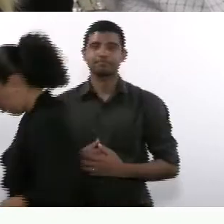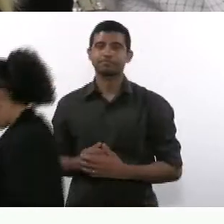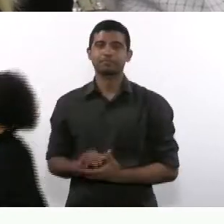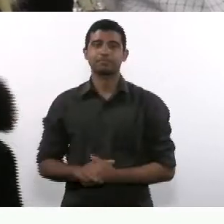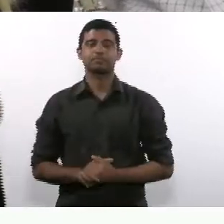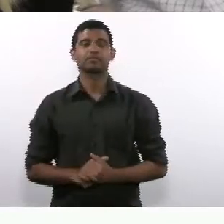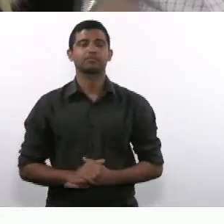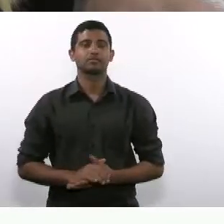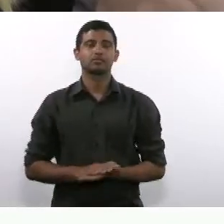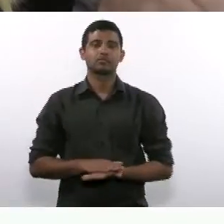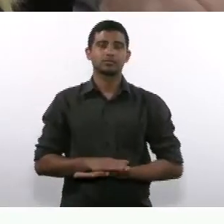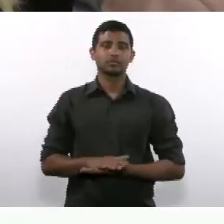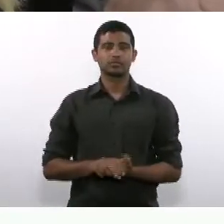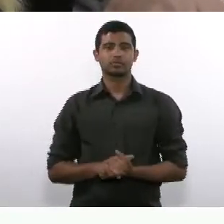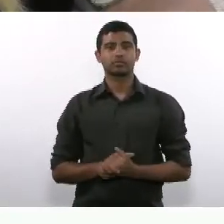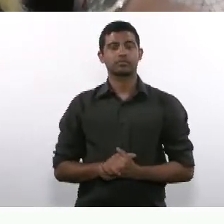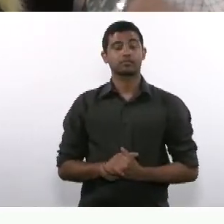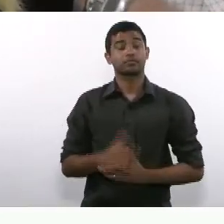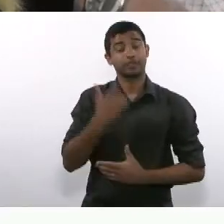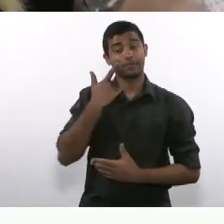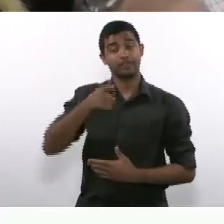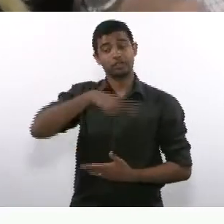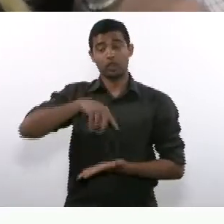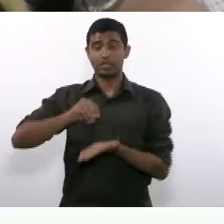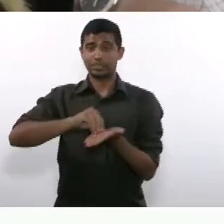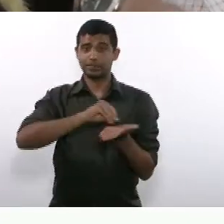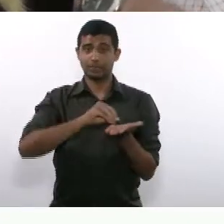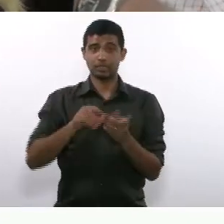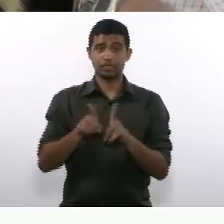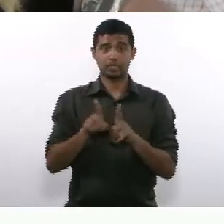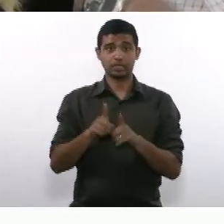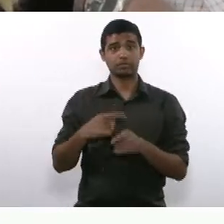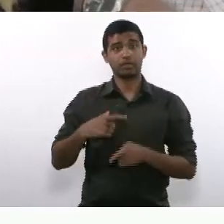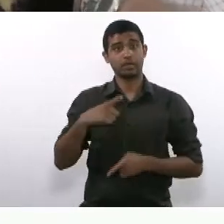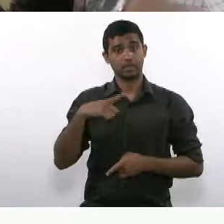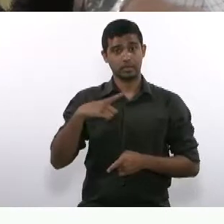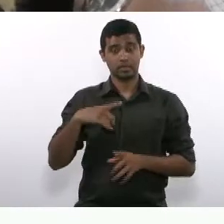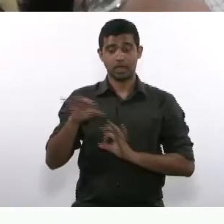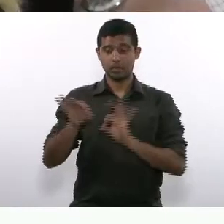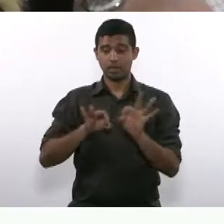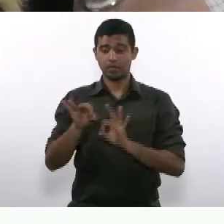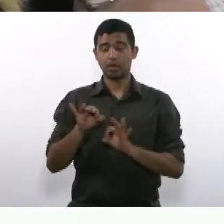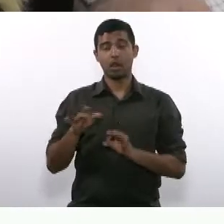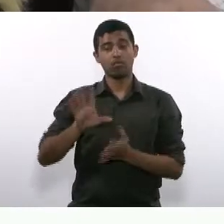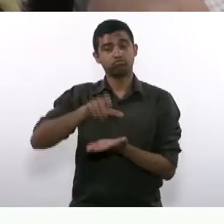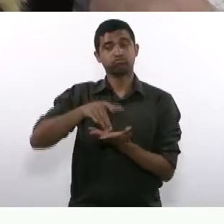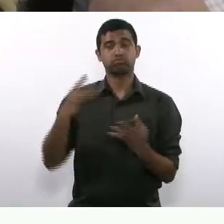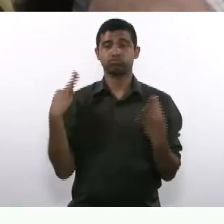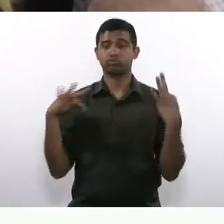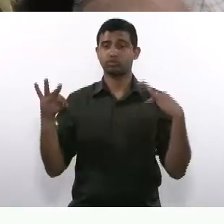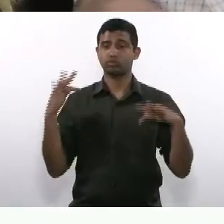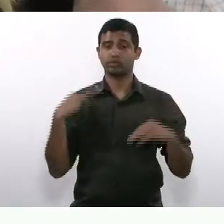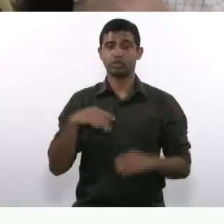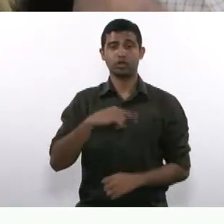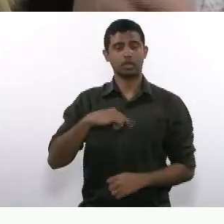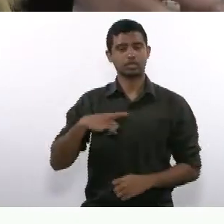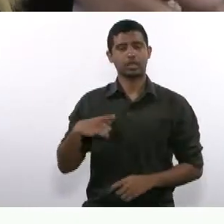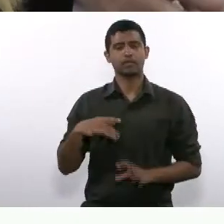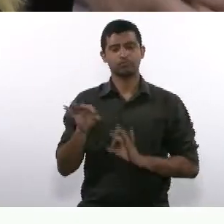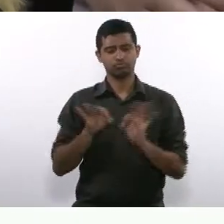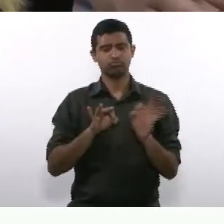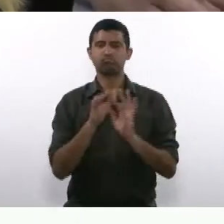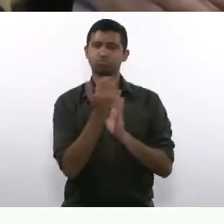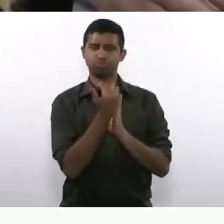e do tamanho da nossa necessidade. A implantação da sinalização turística, a gente tem esse projeto